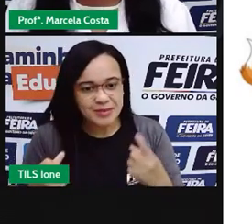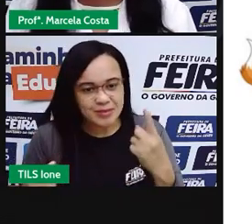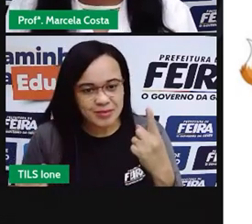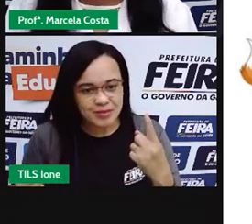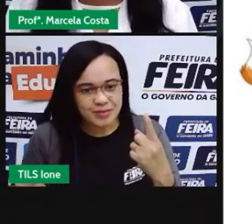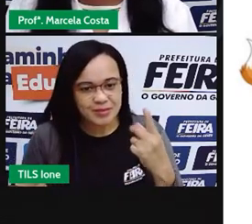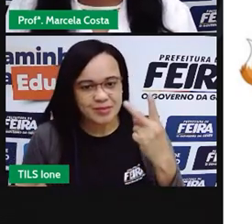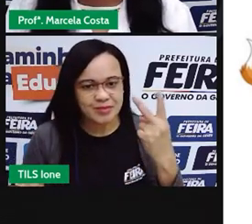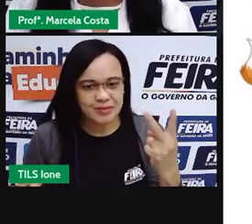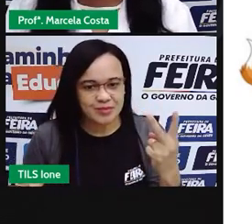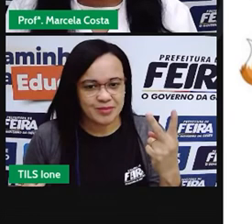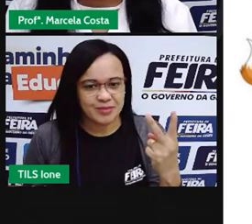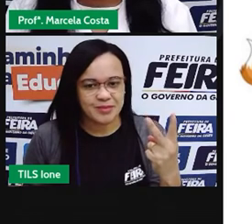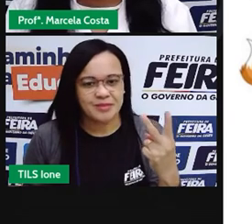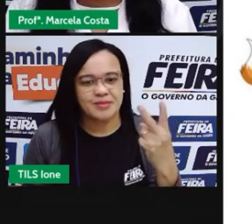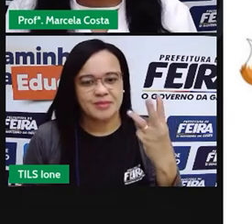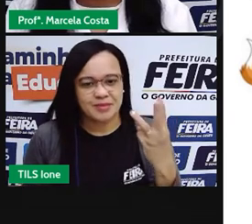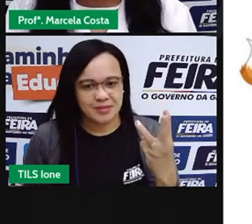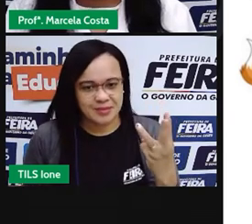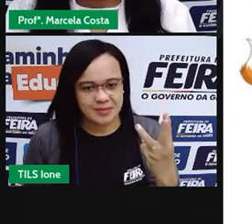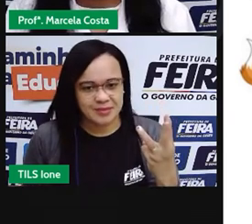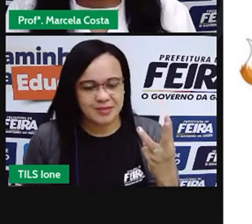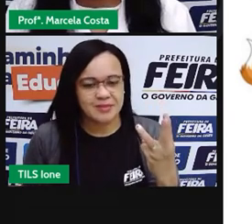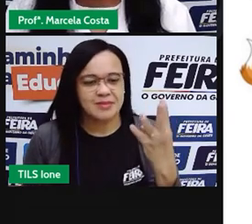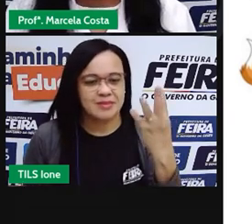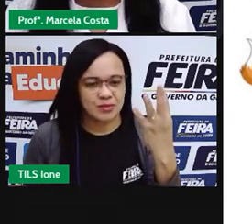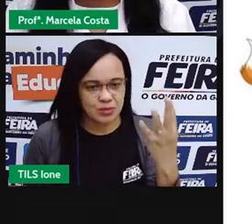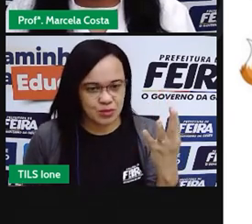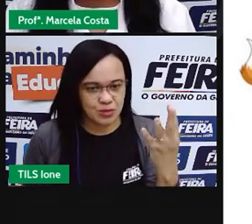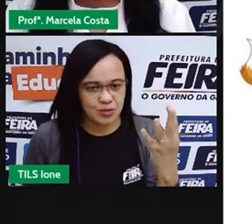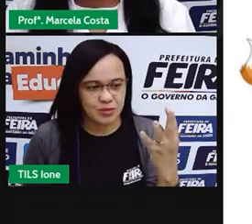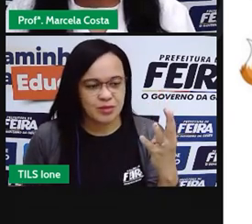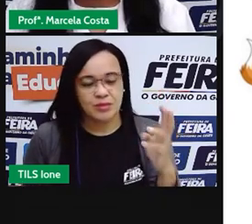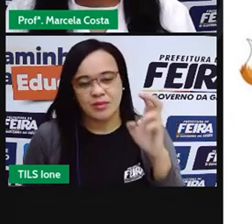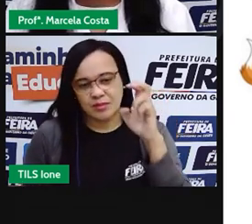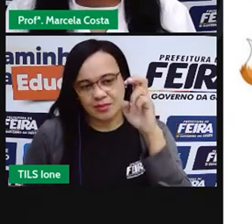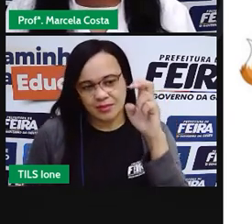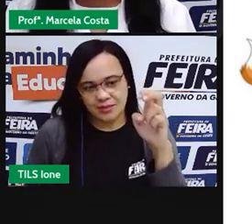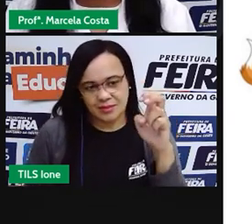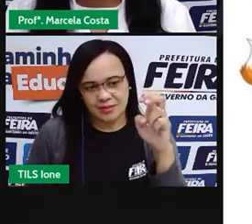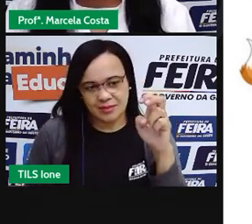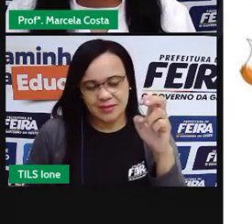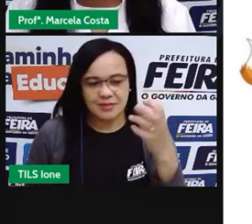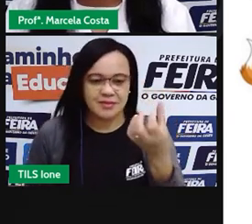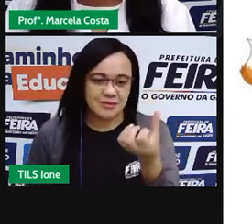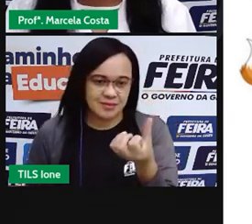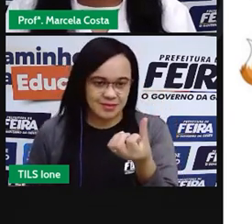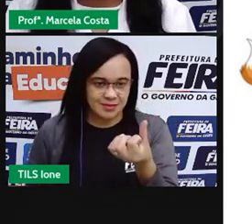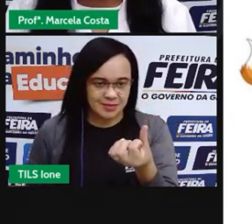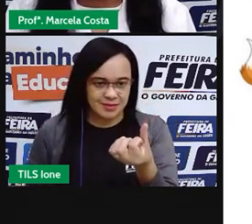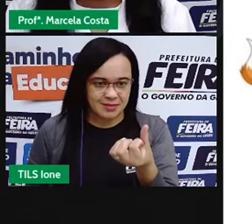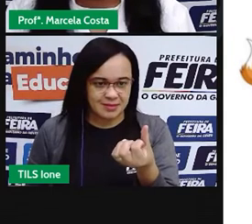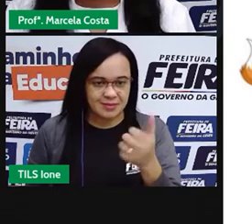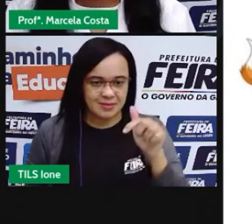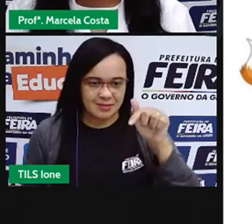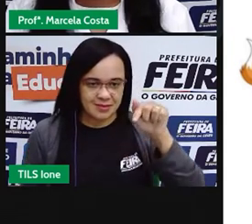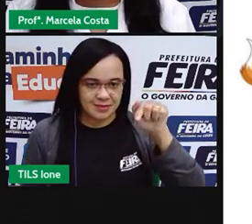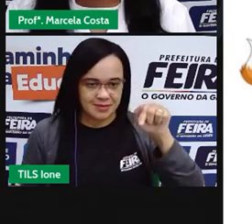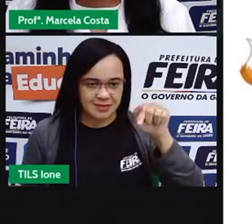Um, dois, três, quatro, cinco,